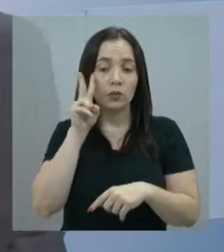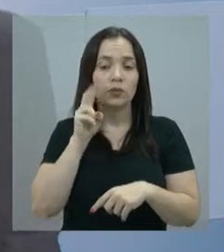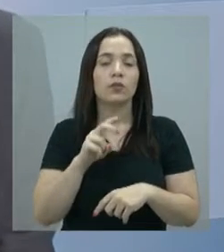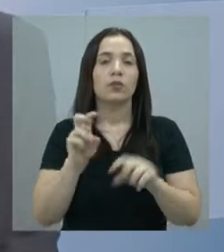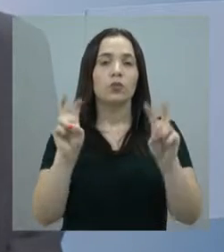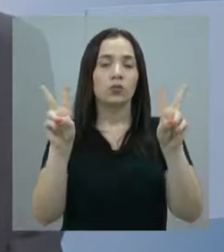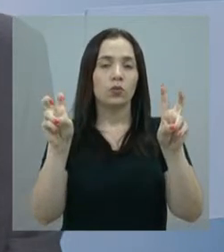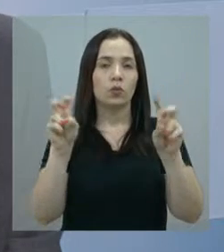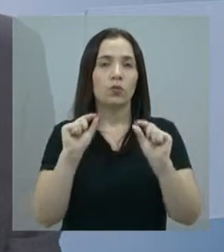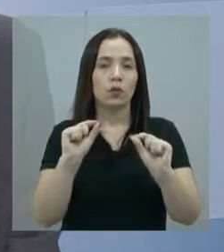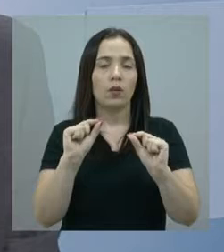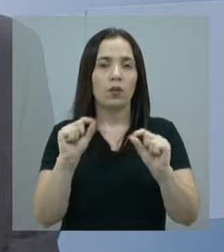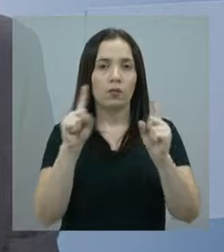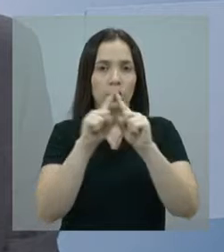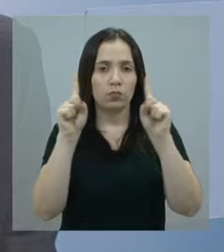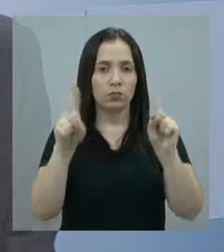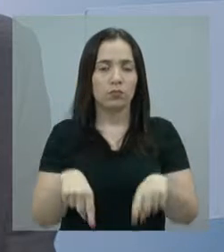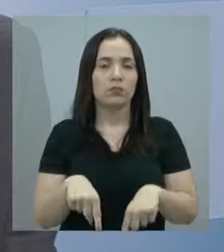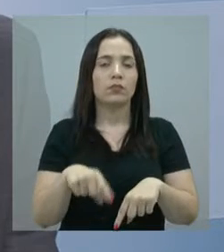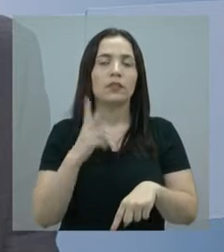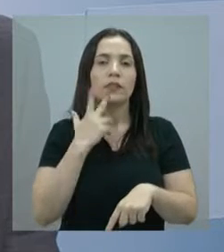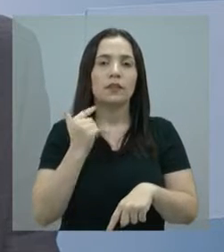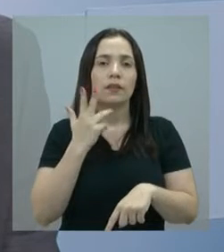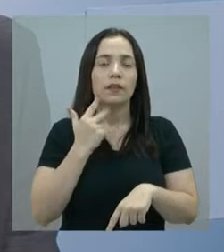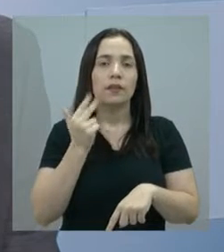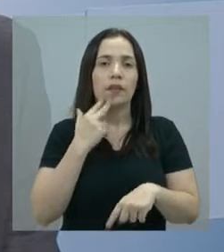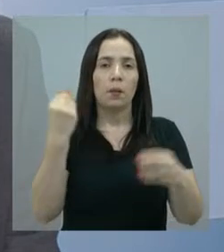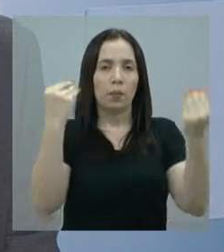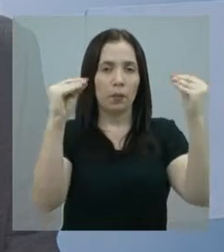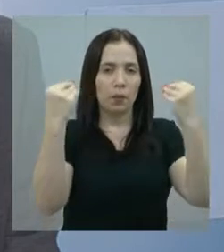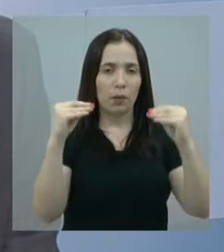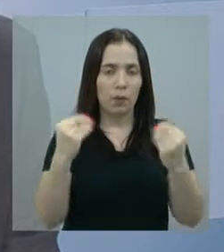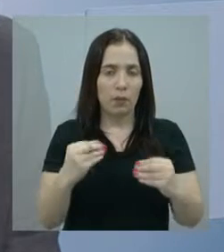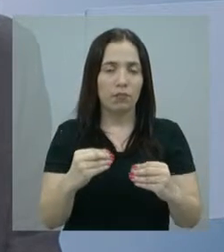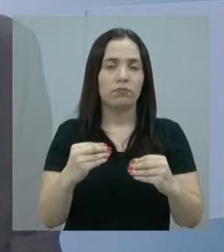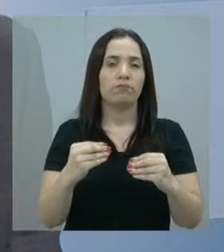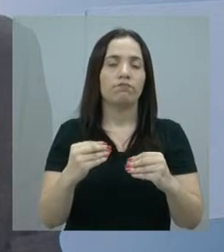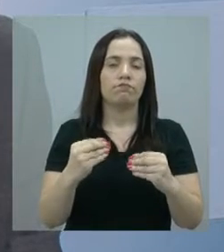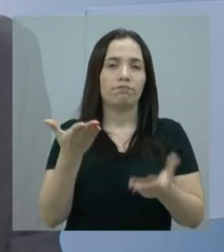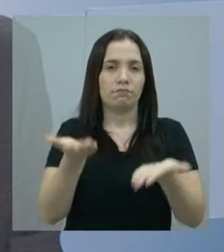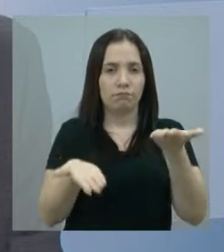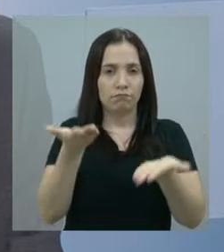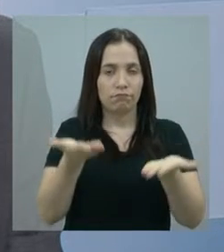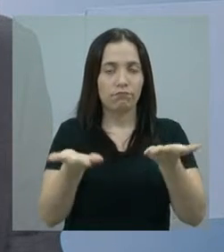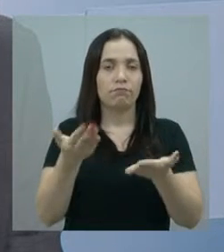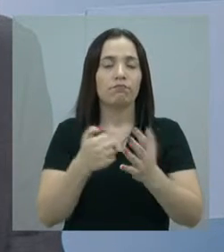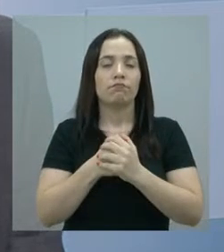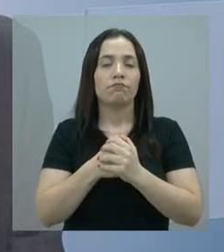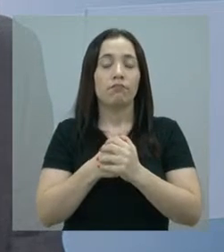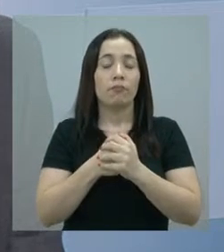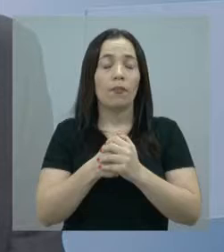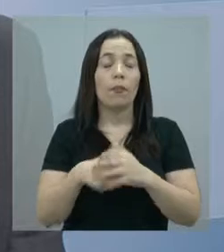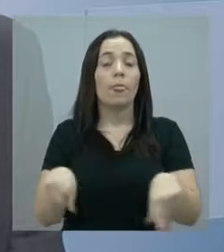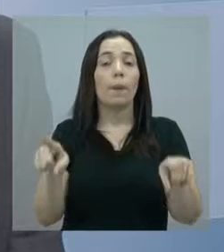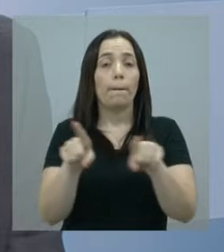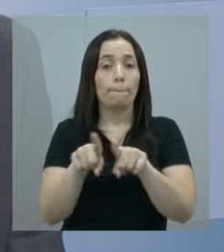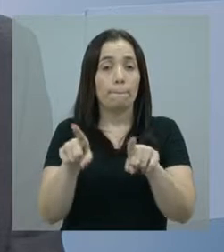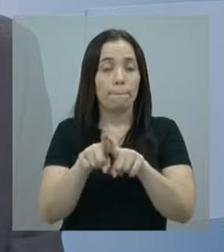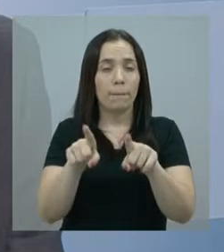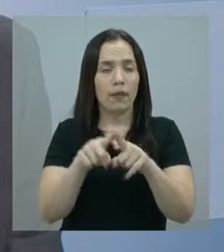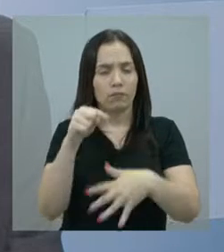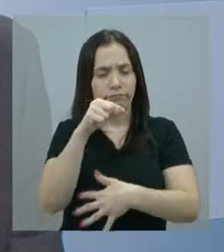sobre a plataforma Ceará Transparente, sobre o sistema IPS Data e, juntamente com